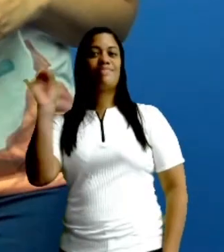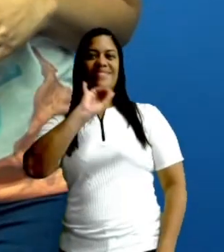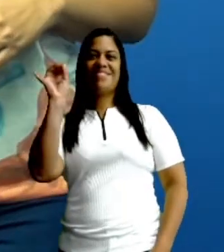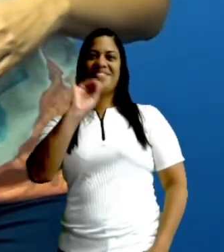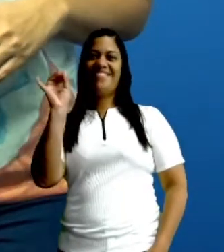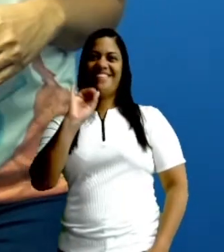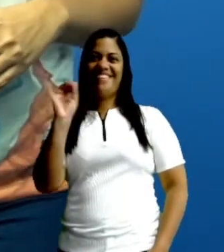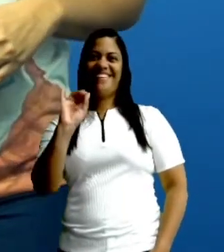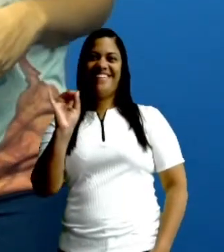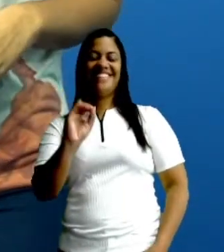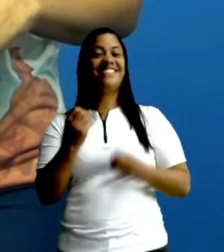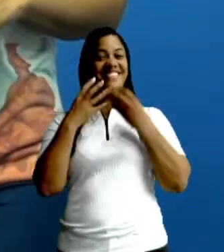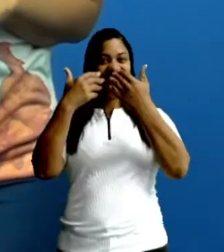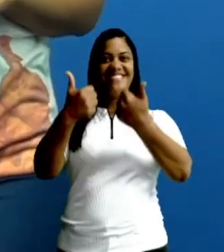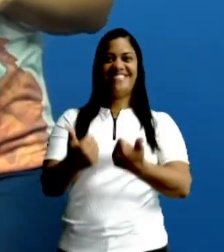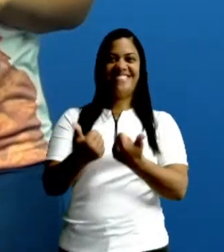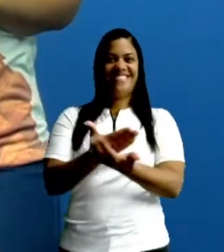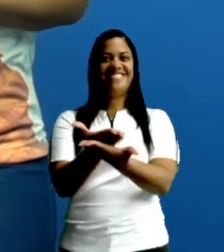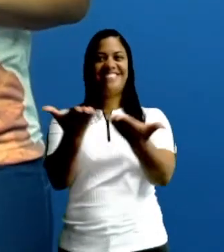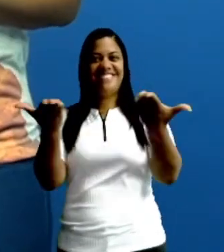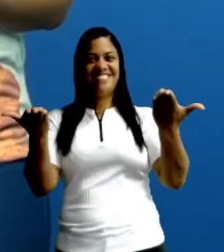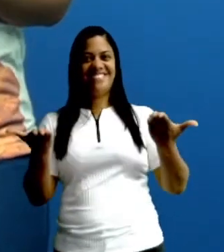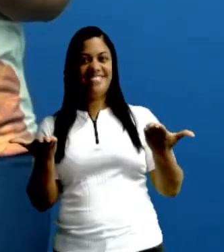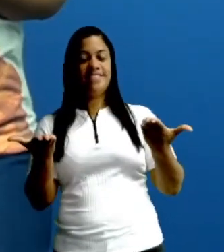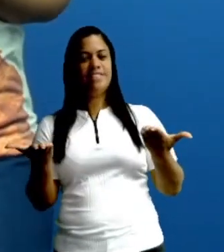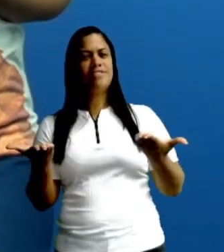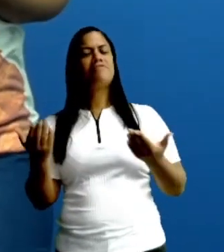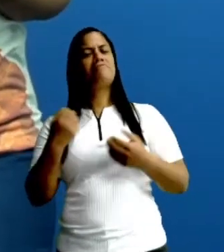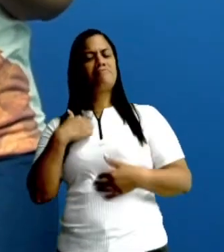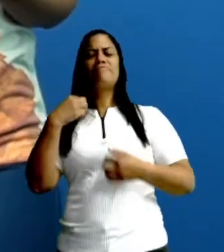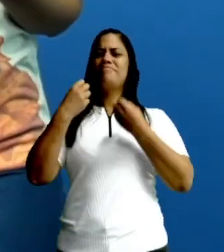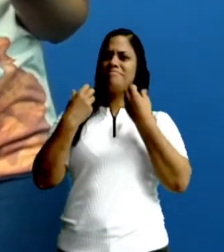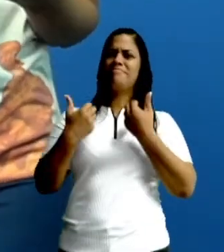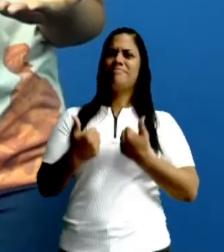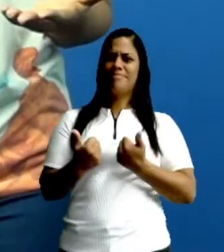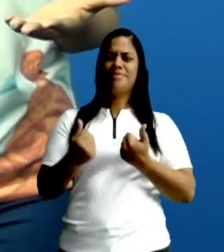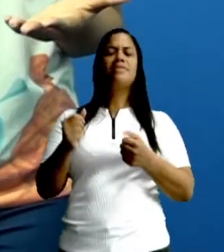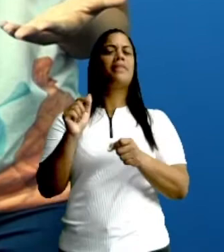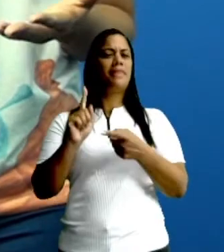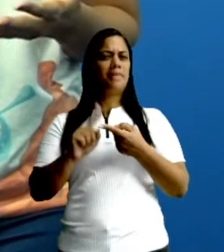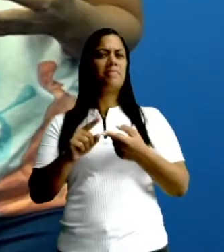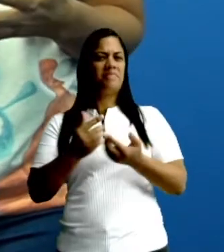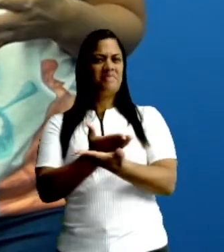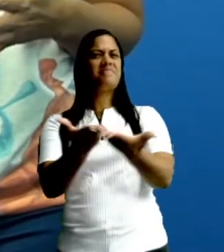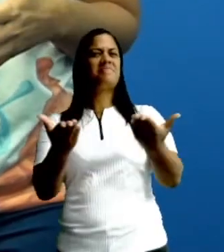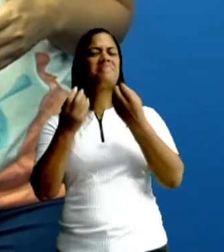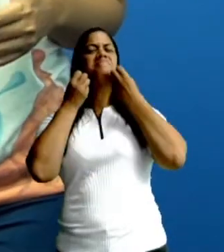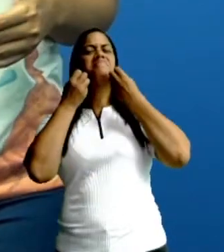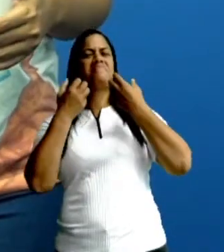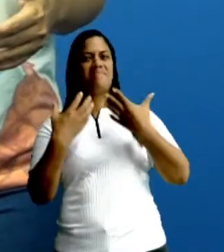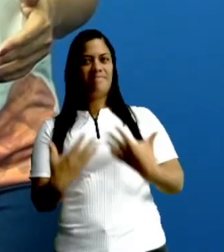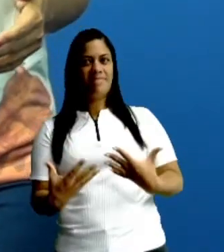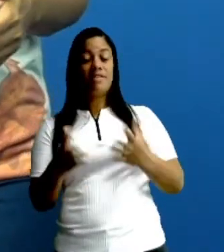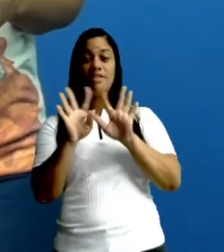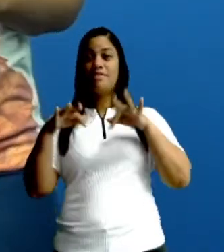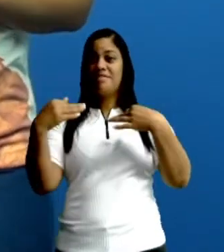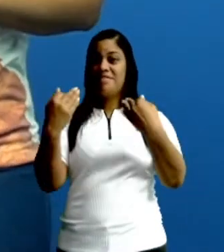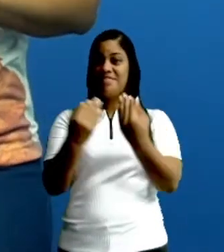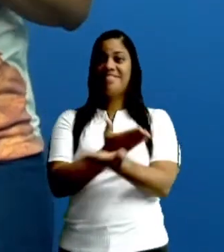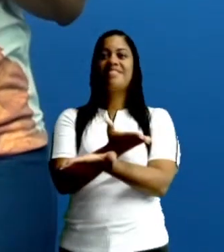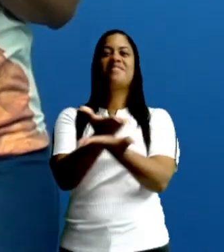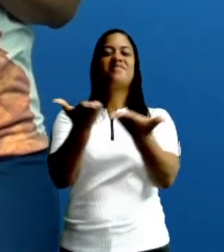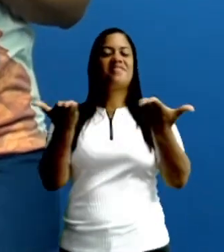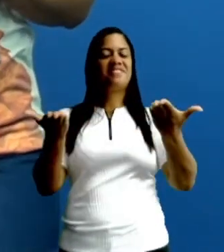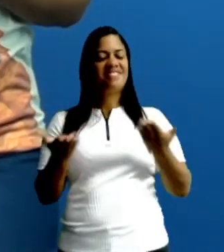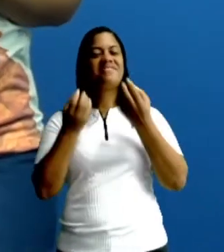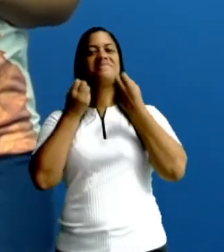Olá, pessoal! Tudo bom com vocês? Eu estou bem, eu espero que vocês também estejam bem e que os familiares de